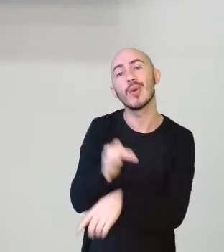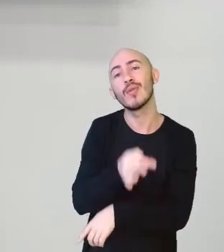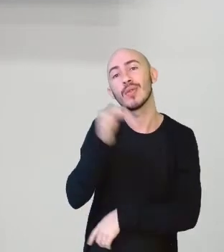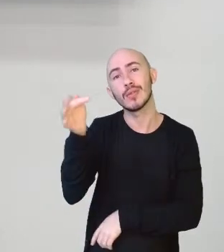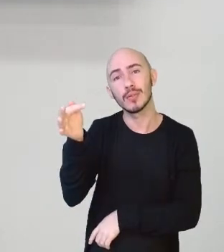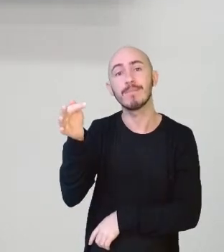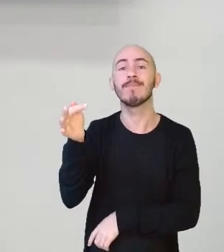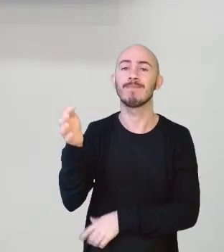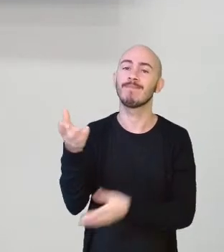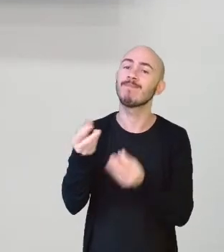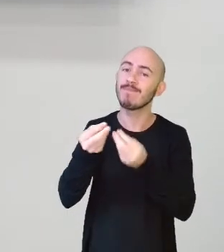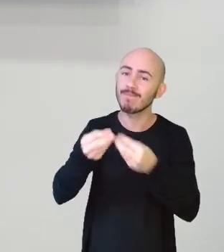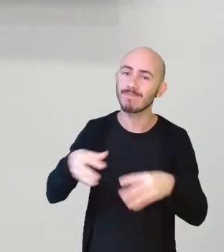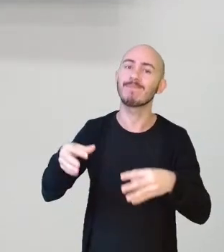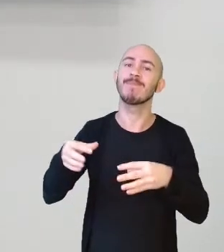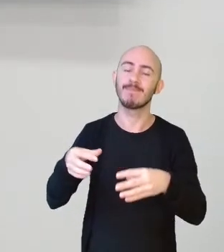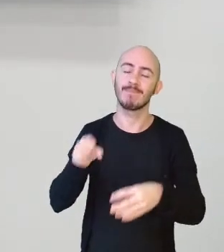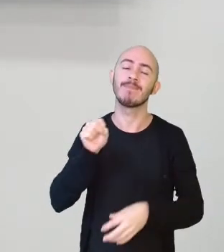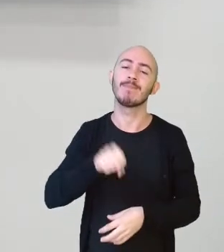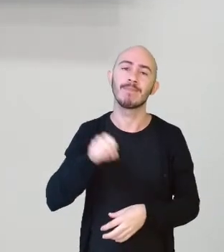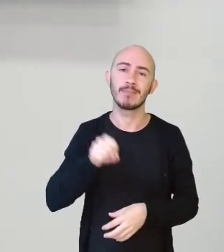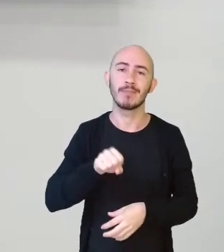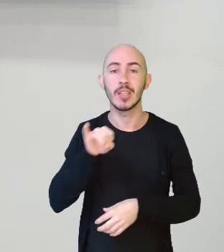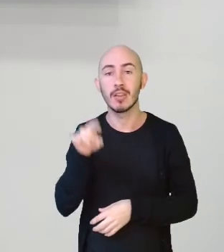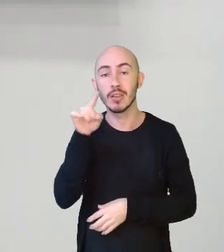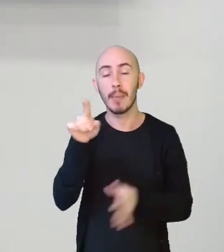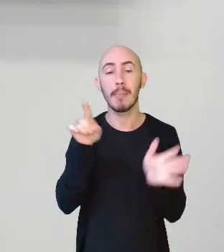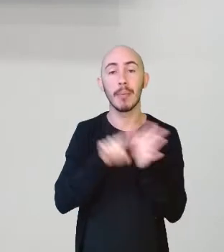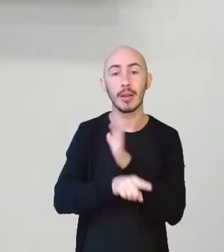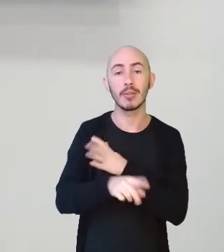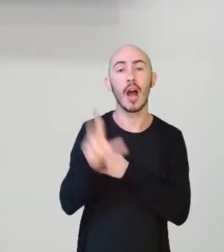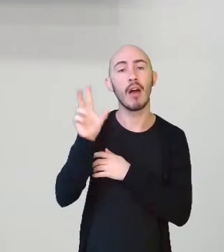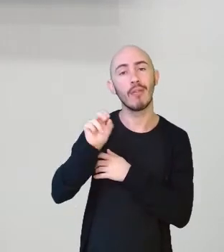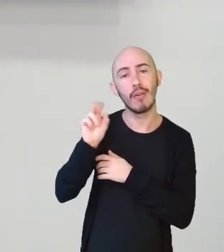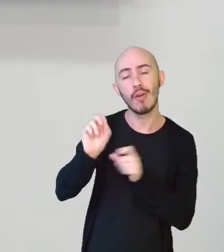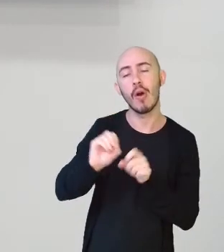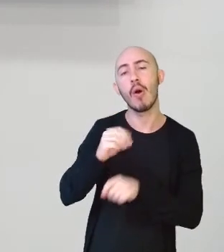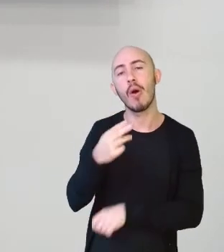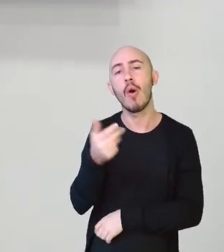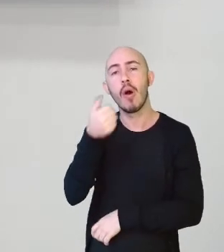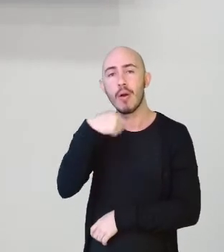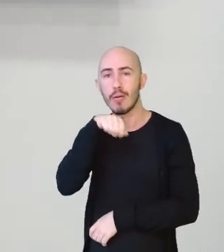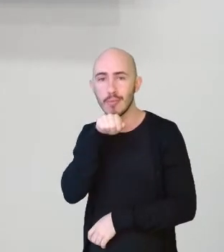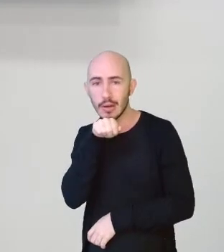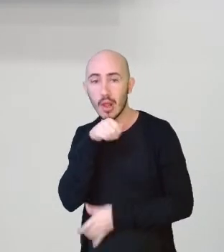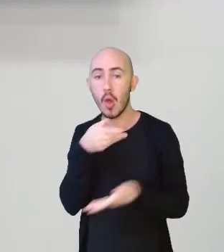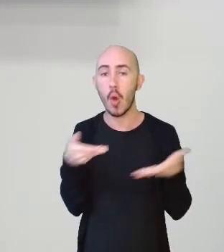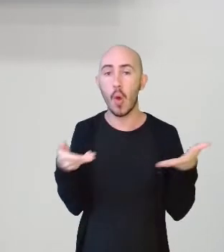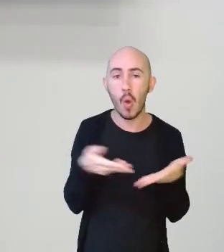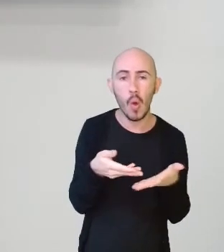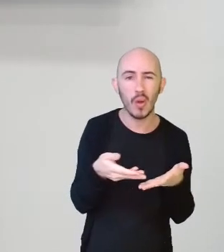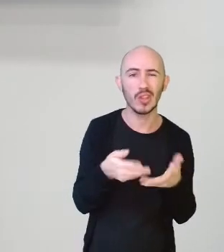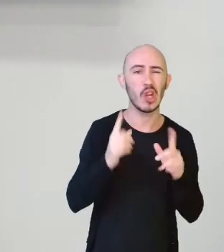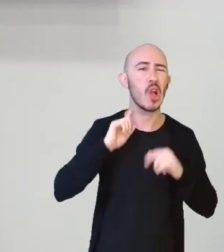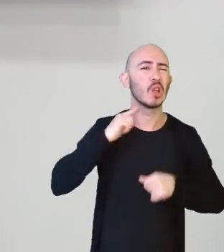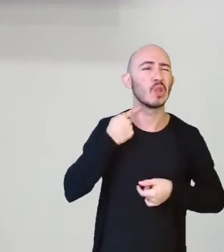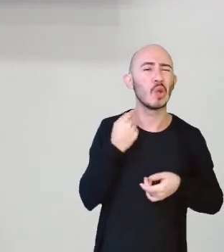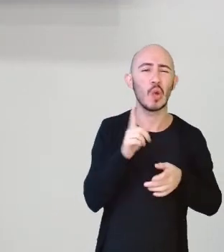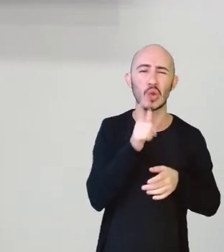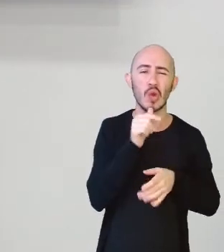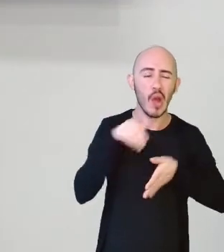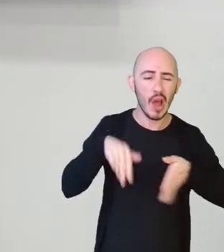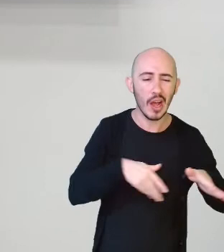vai. Se você perguntar à sua avó, à sua mãe, tem lugares que hoje está tudo poluído,